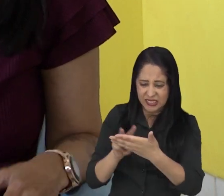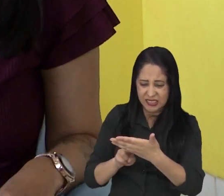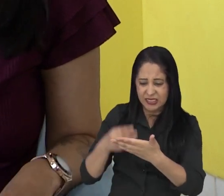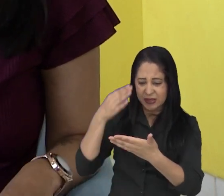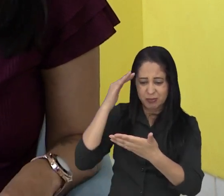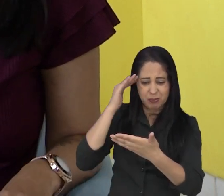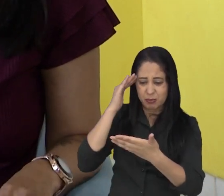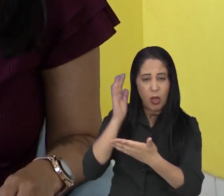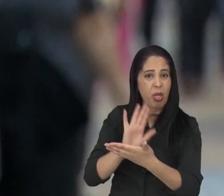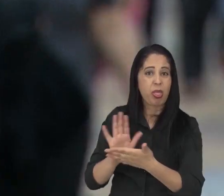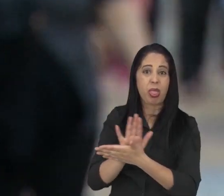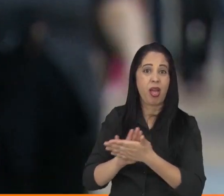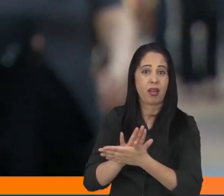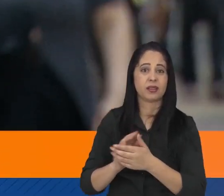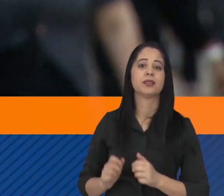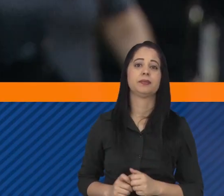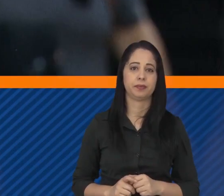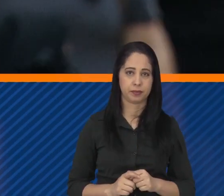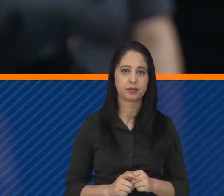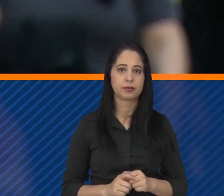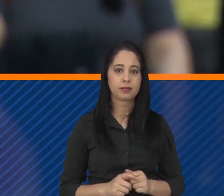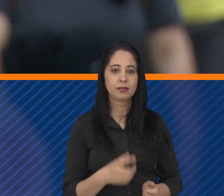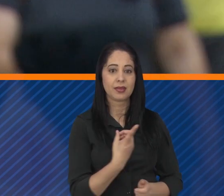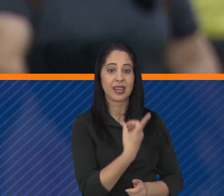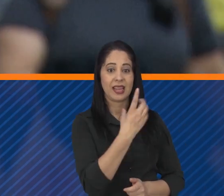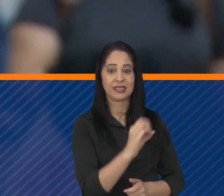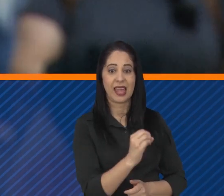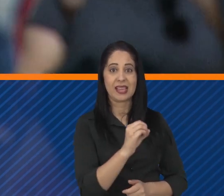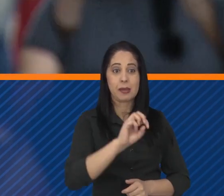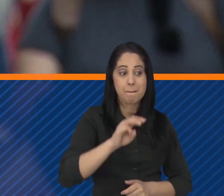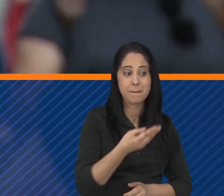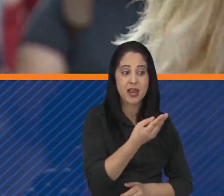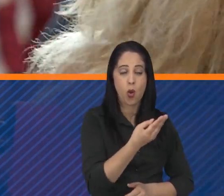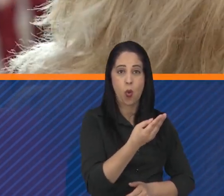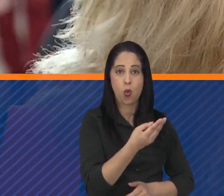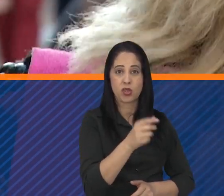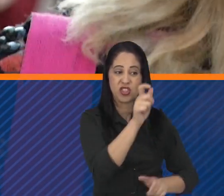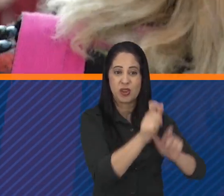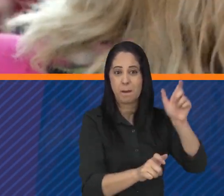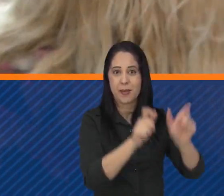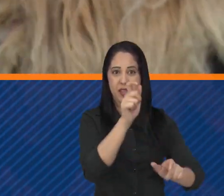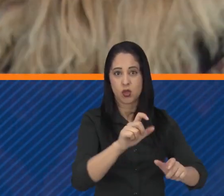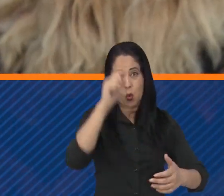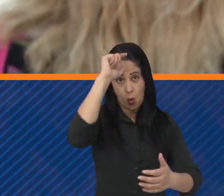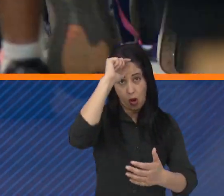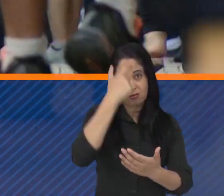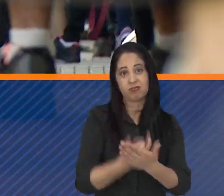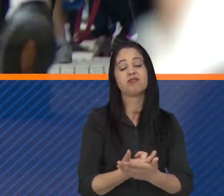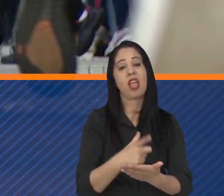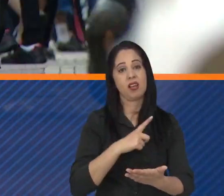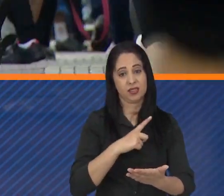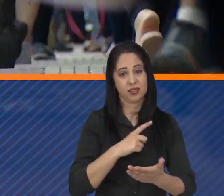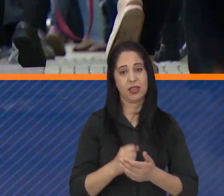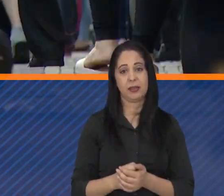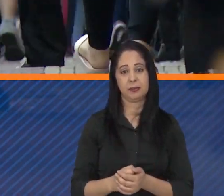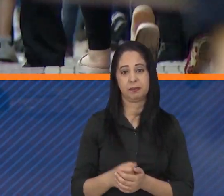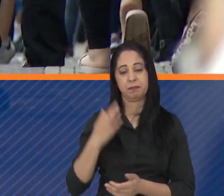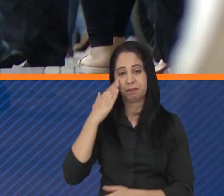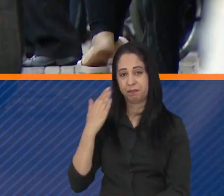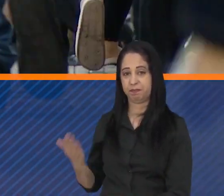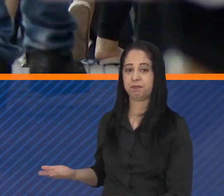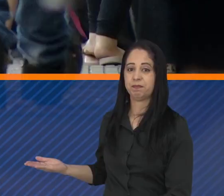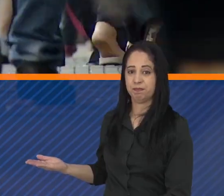em identificar isso. E mais de 10 milhões de pessoas convivem com a dislexia somente no Brasil. Os dados são da